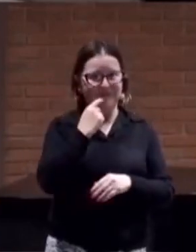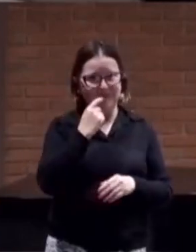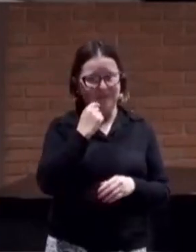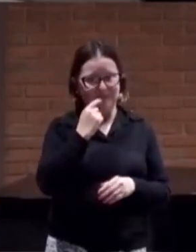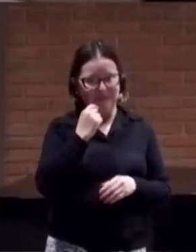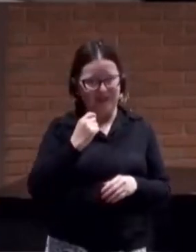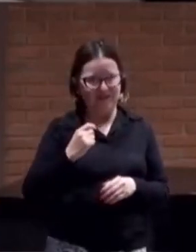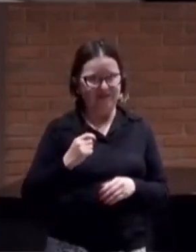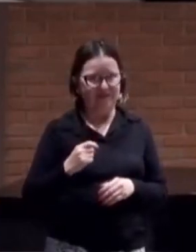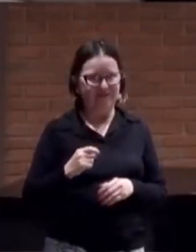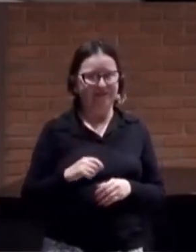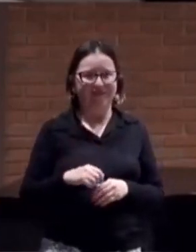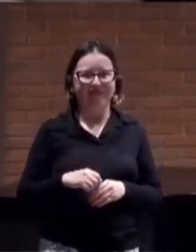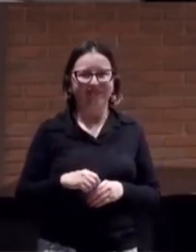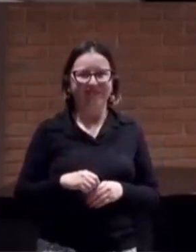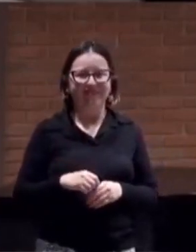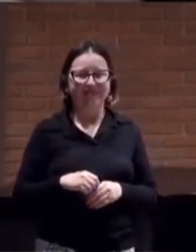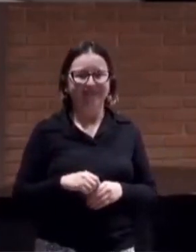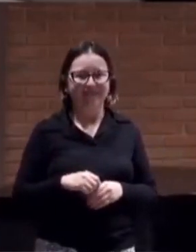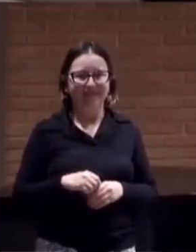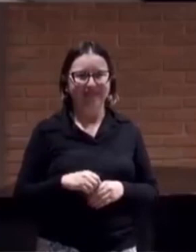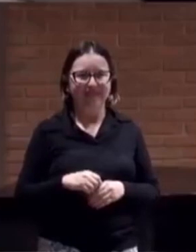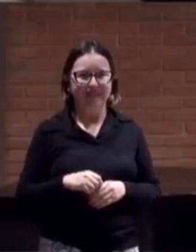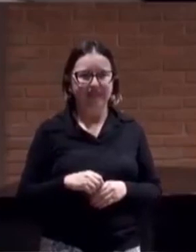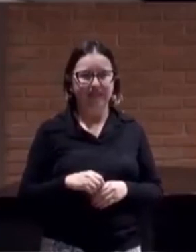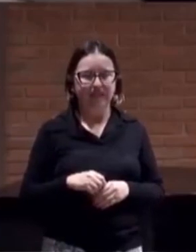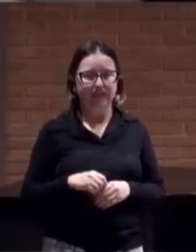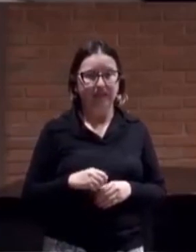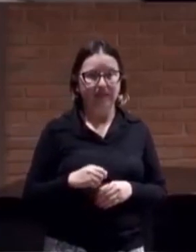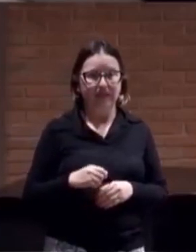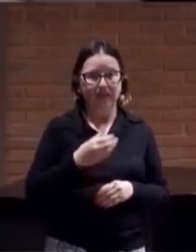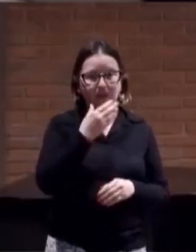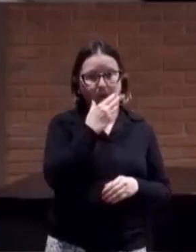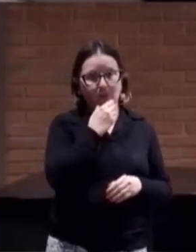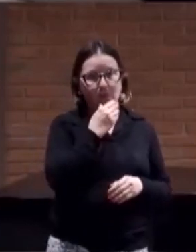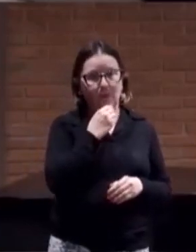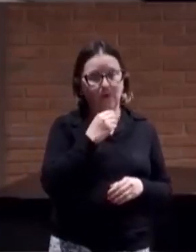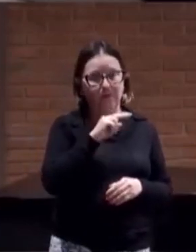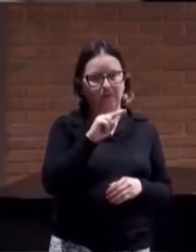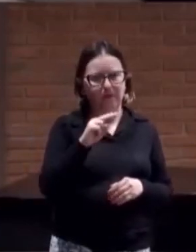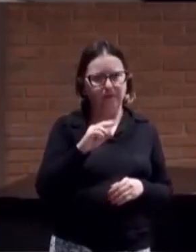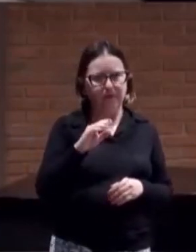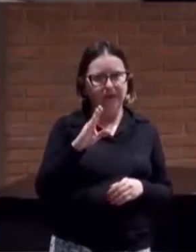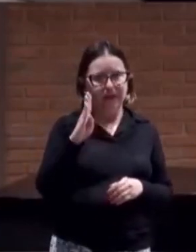esse pau-ferro vermelho, era um senhor Barzilai.